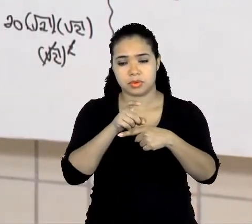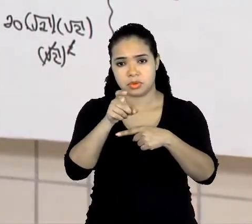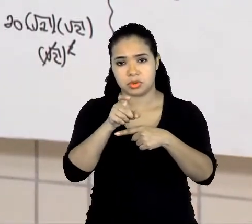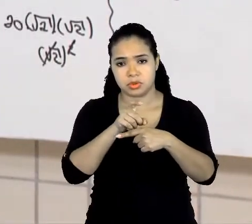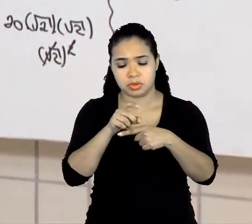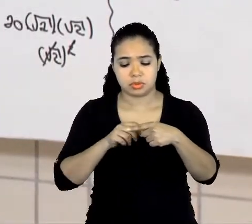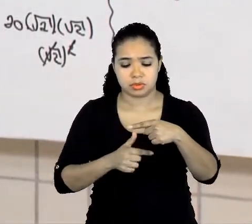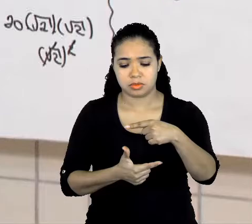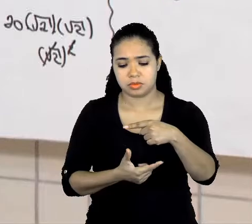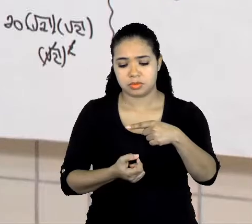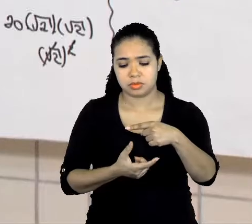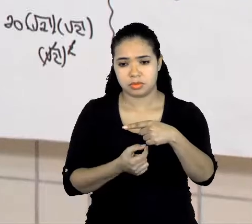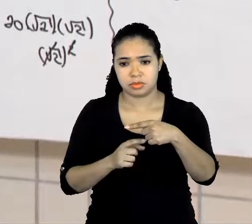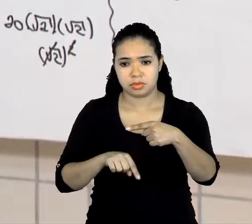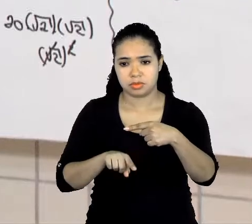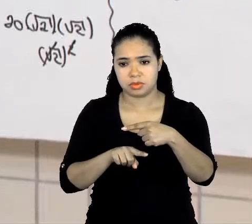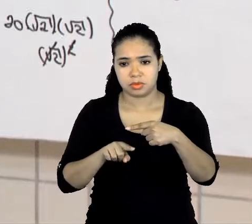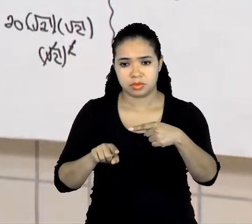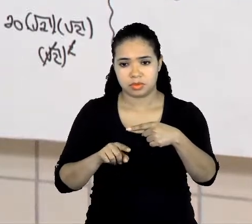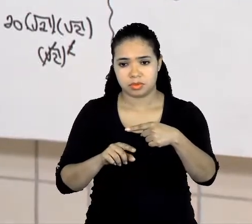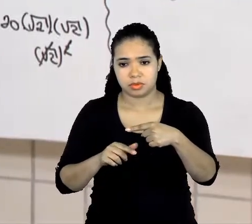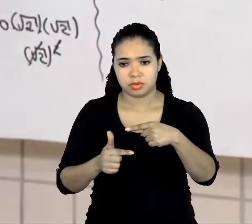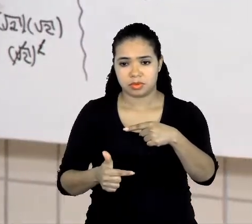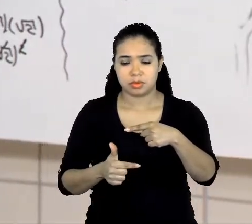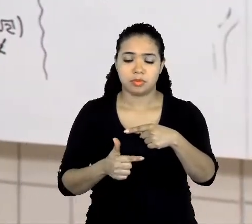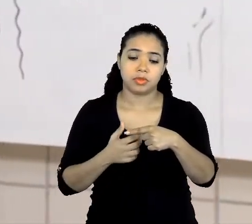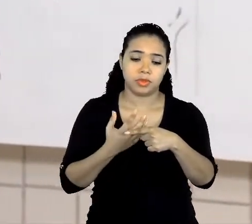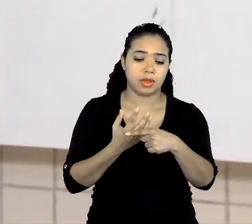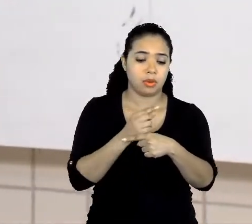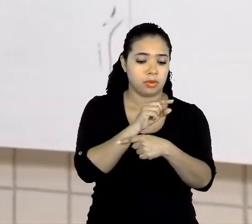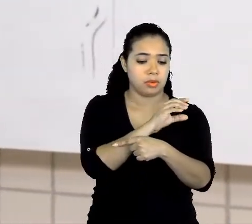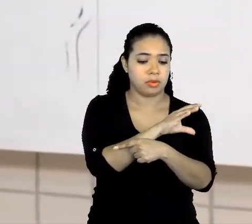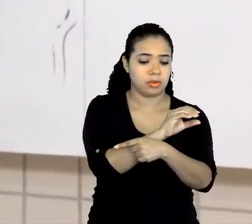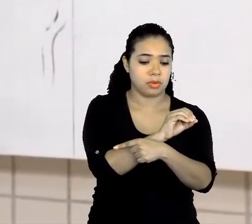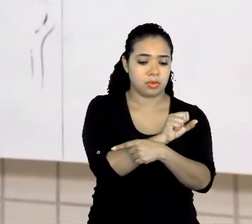Substituir o nome cosseno de 45